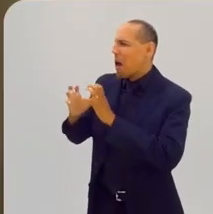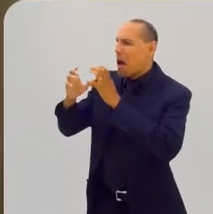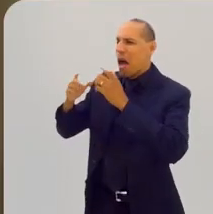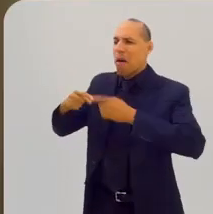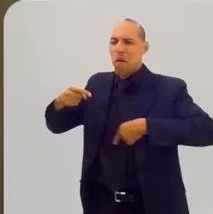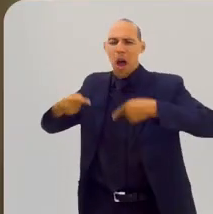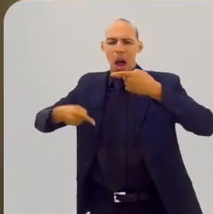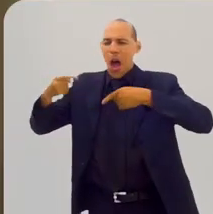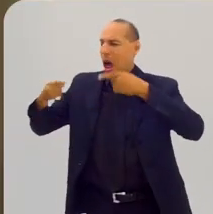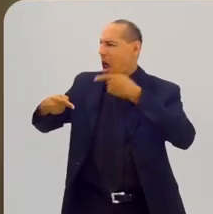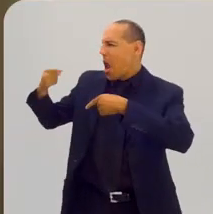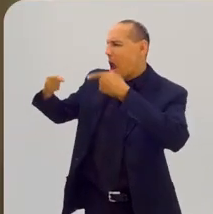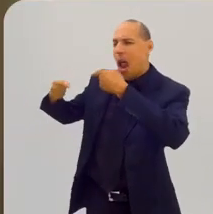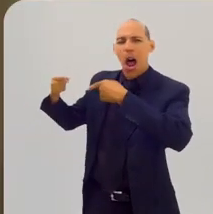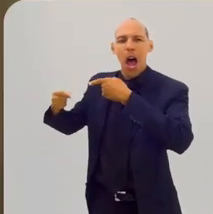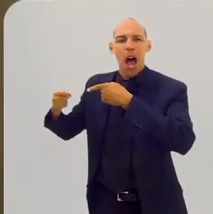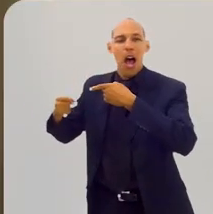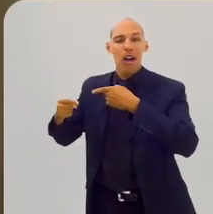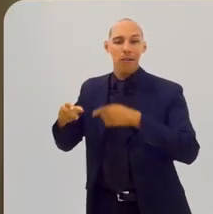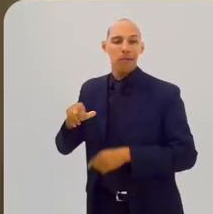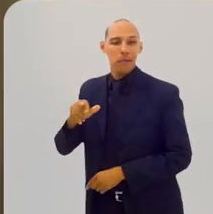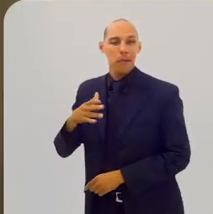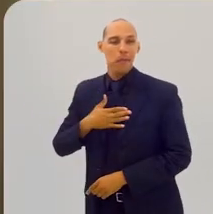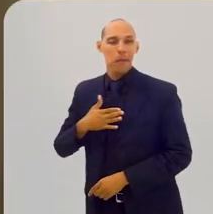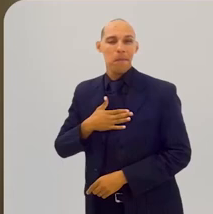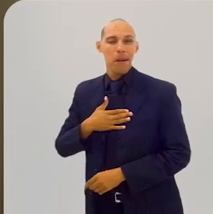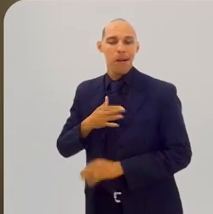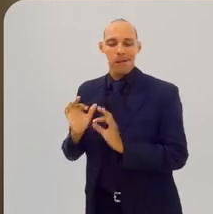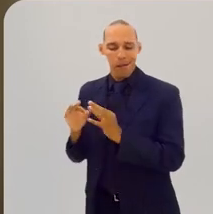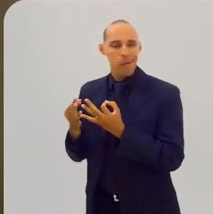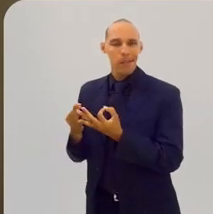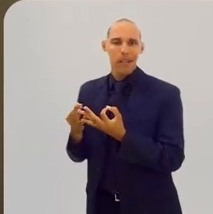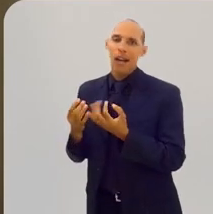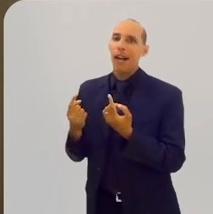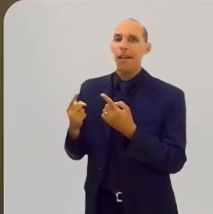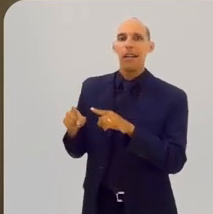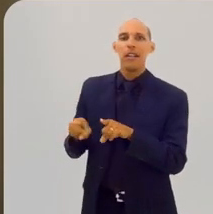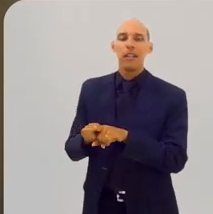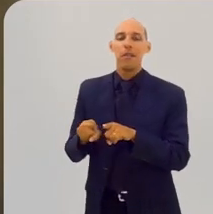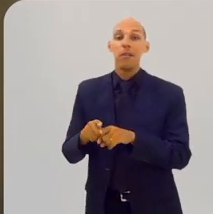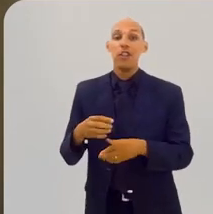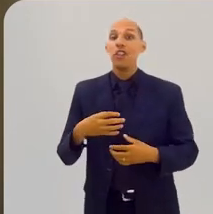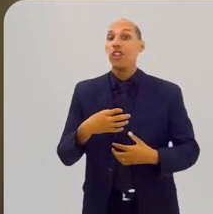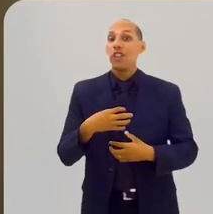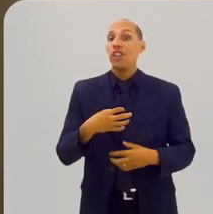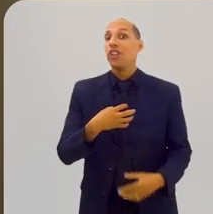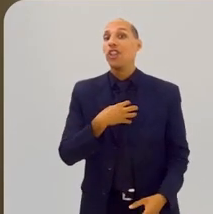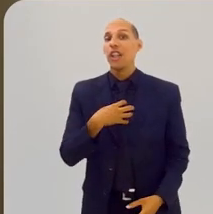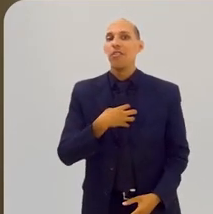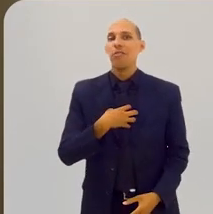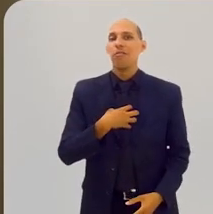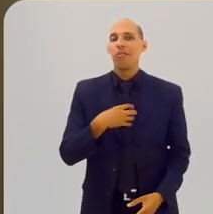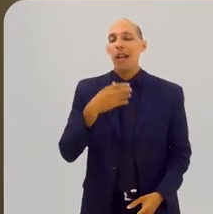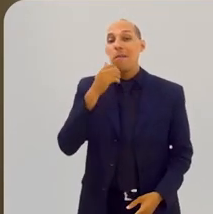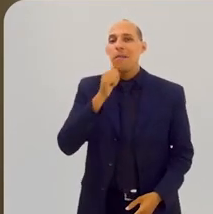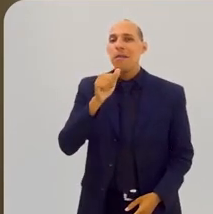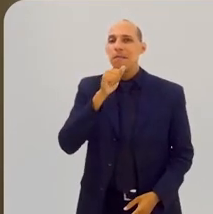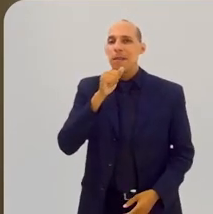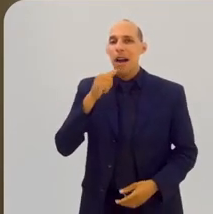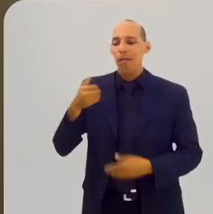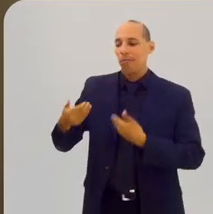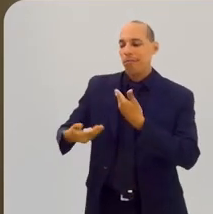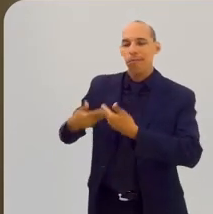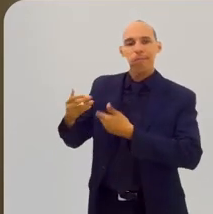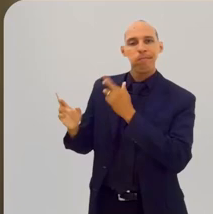e os meus irmãos bastante e isso afetava inclusive o modo como eu via o meu relacionamento com a minha mãe